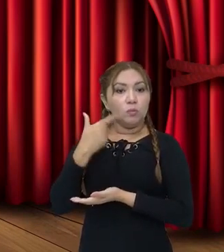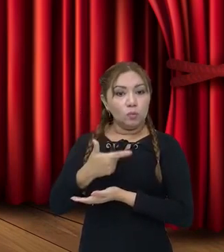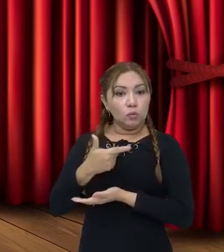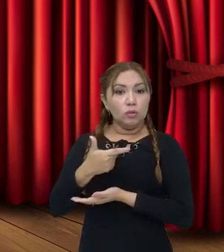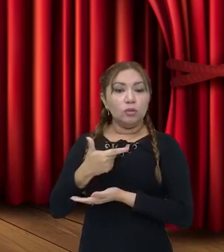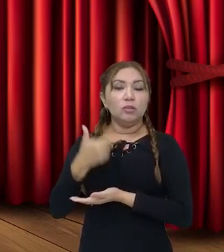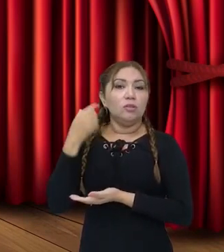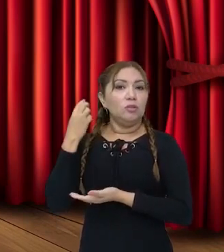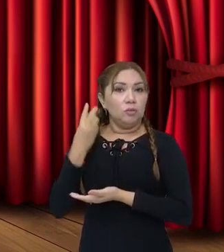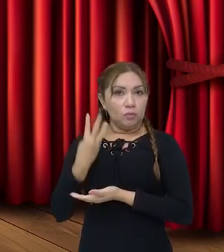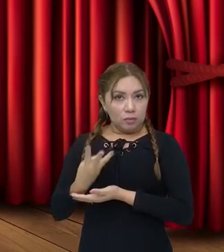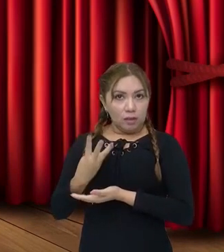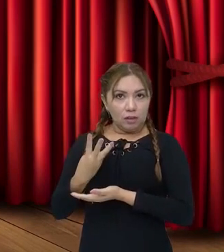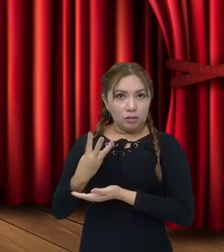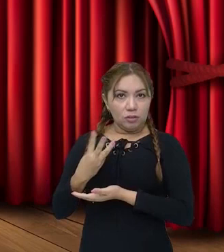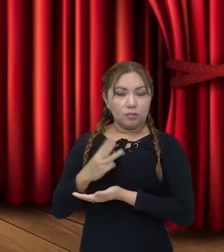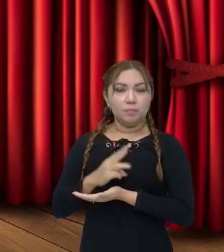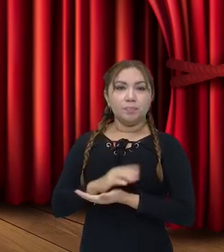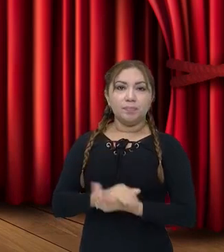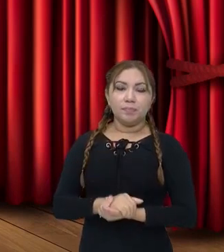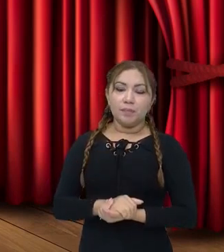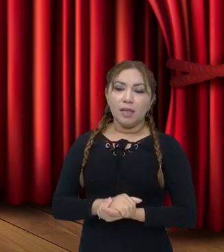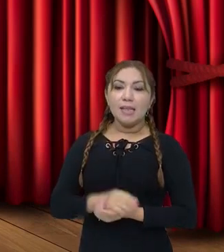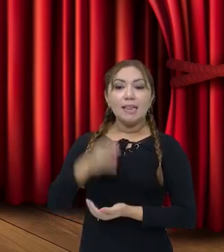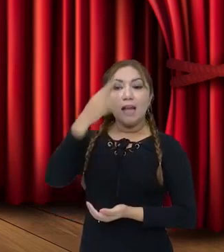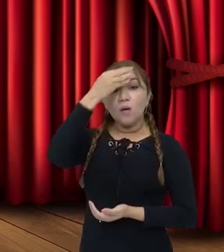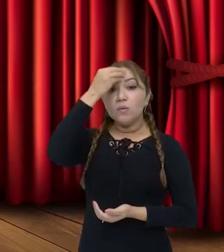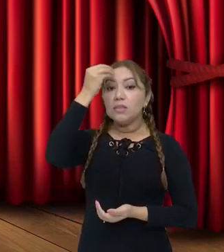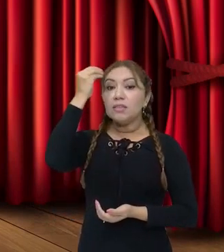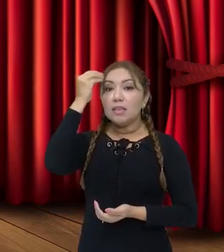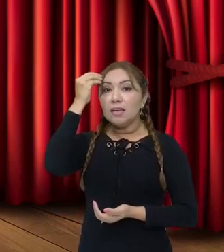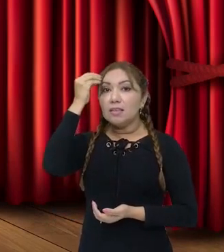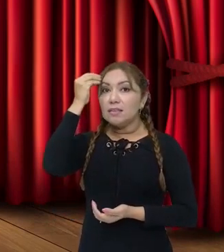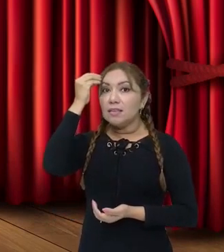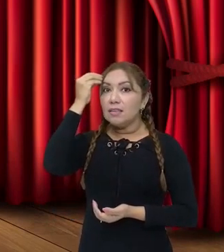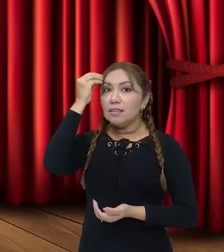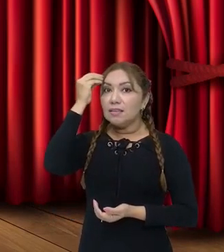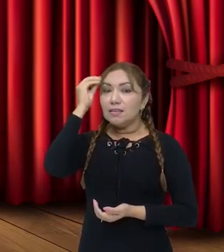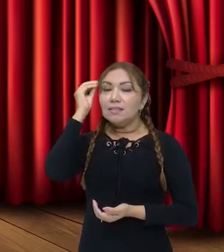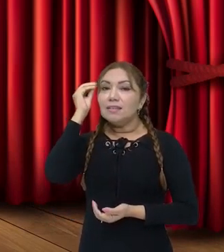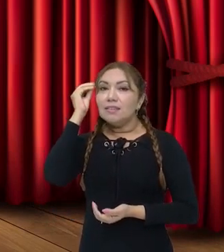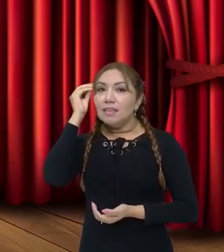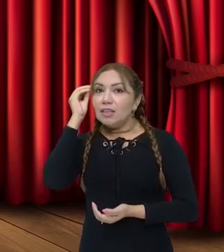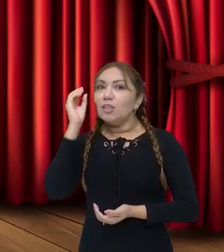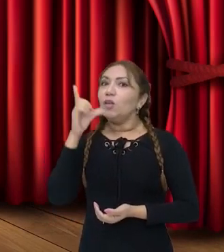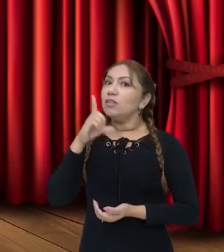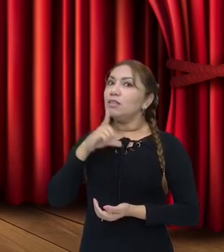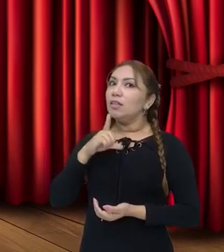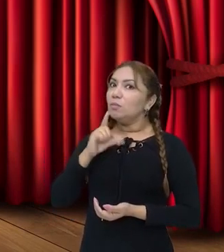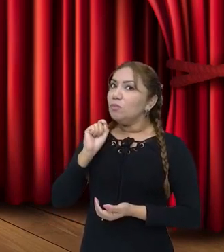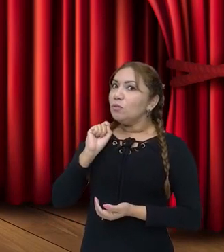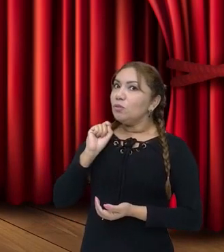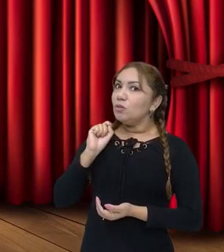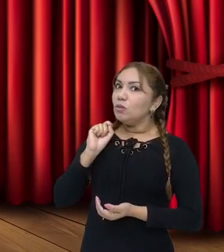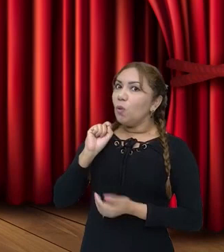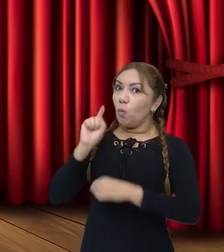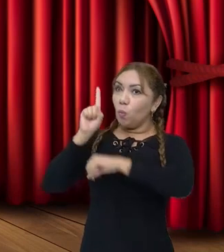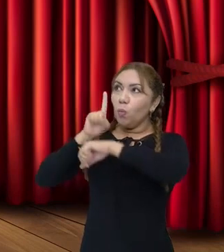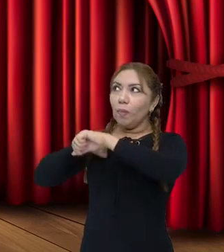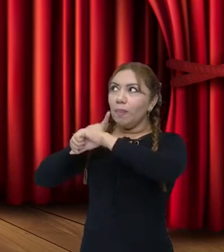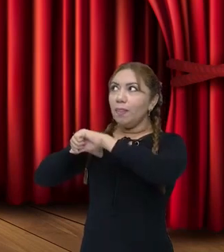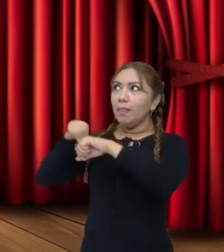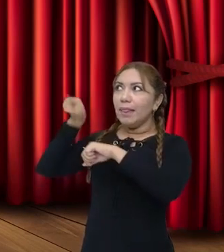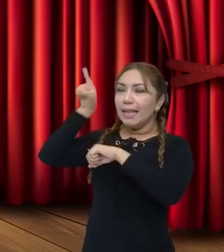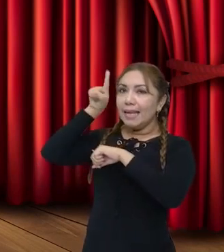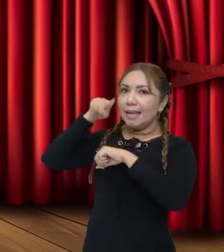5, 2 e 3. Não se esqueçam, crianças, que nós temos o quê? Um tempo.